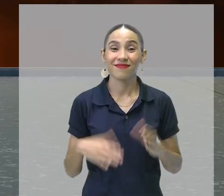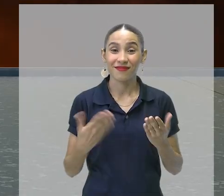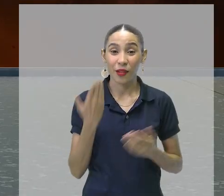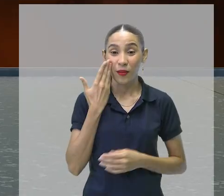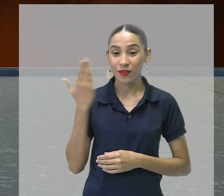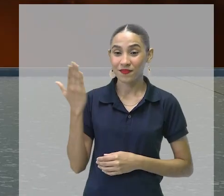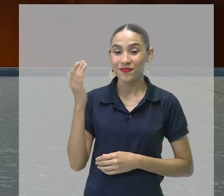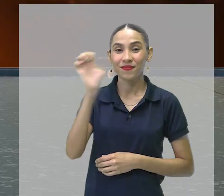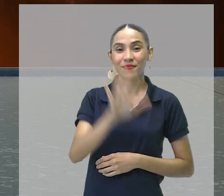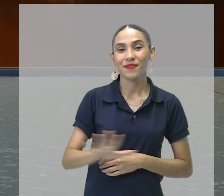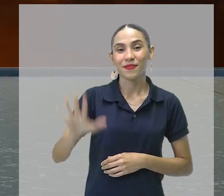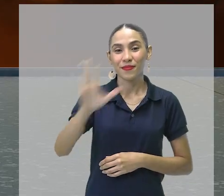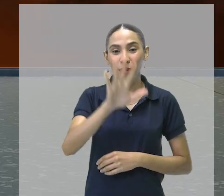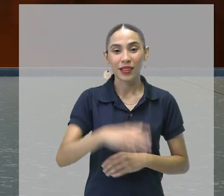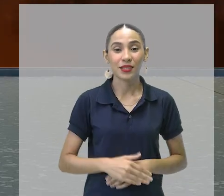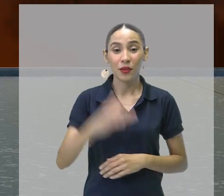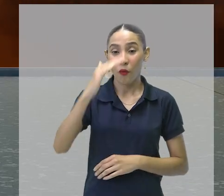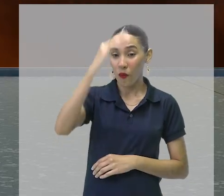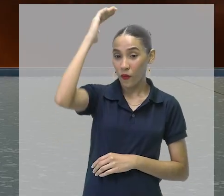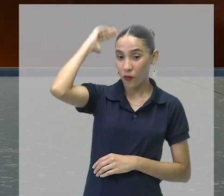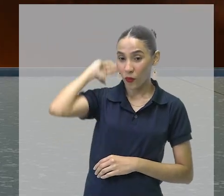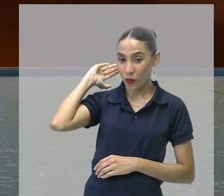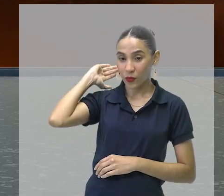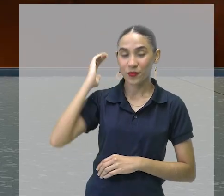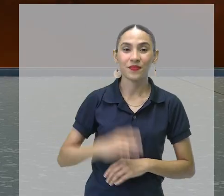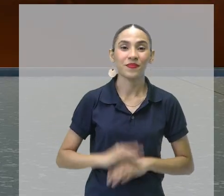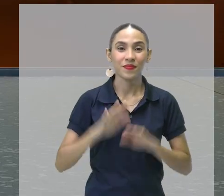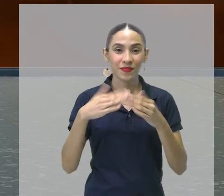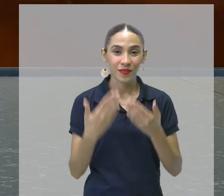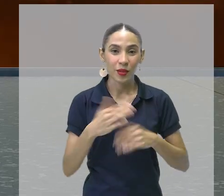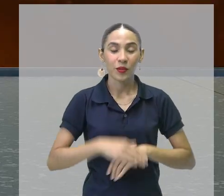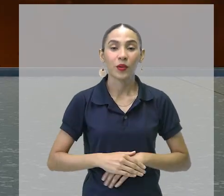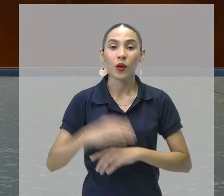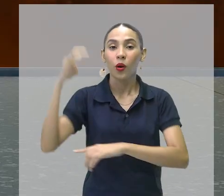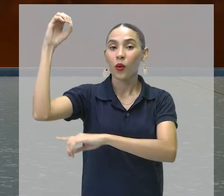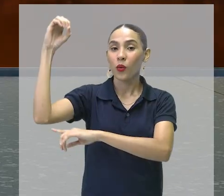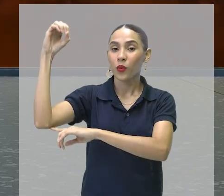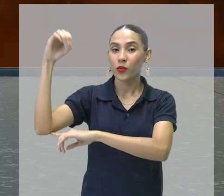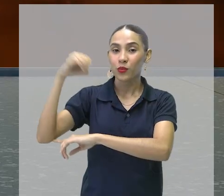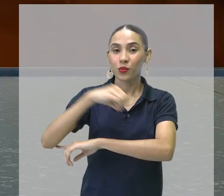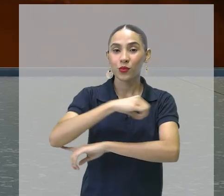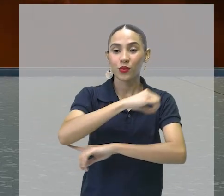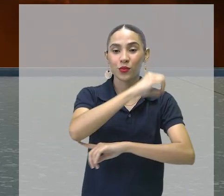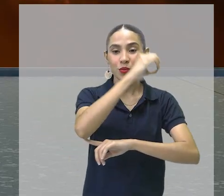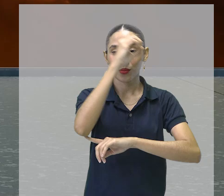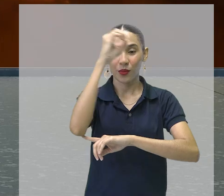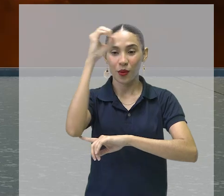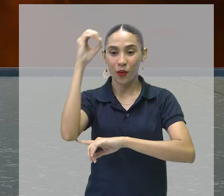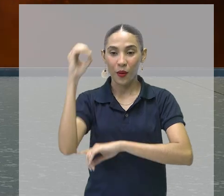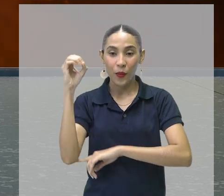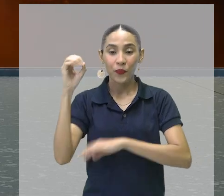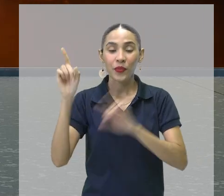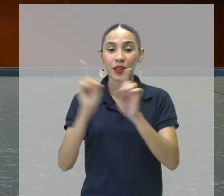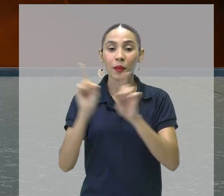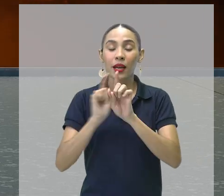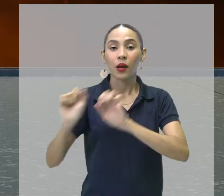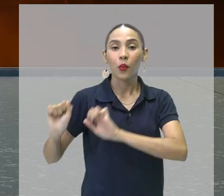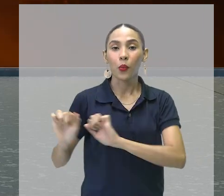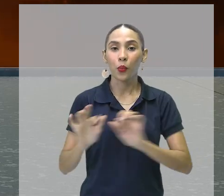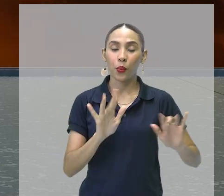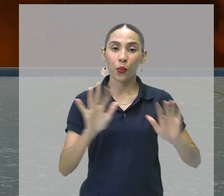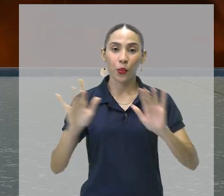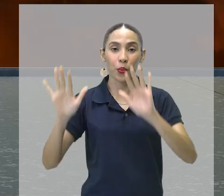Olha aí, pessoal, olha onde nós estamos aqui no fundo. Estamos aqui com o sol, estamos aí com